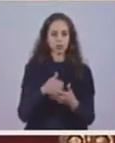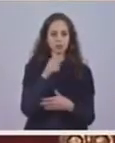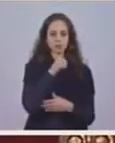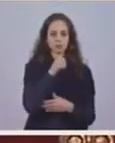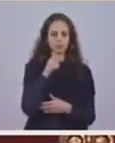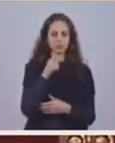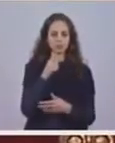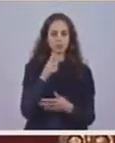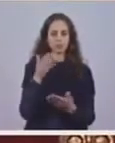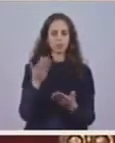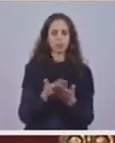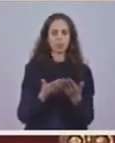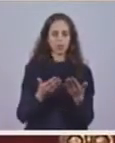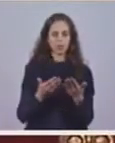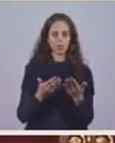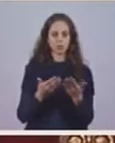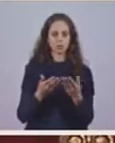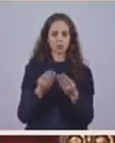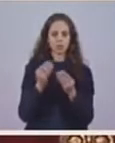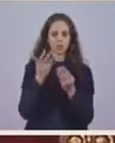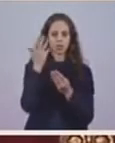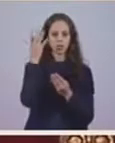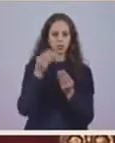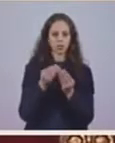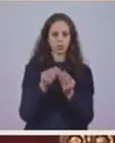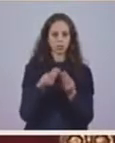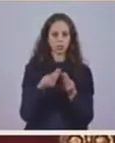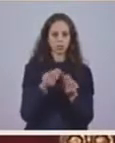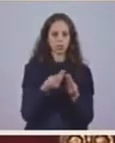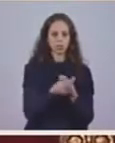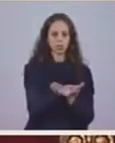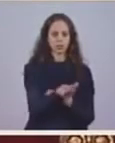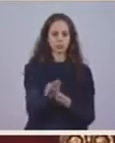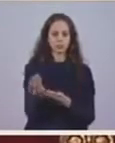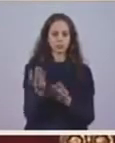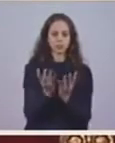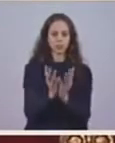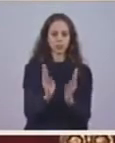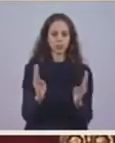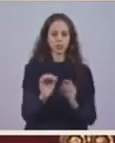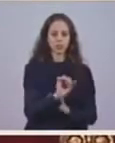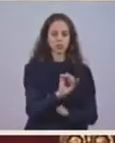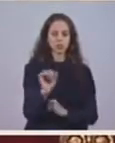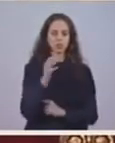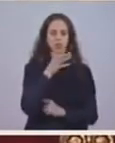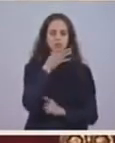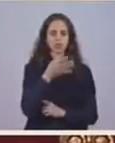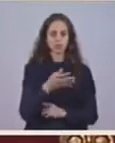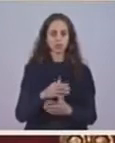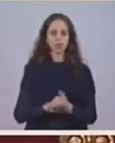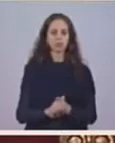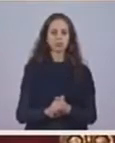morte, tomou o pão e, dando graças, partiu e deu-o aos seus discípulos,